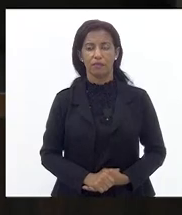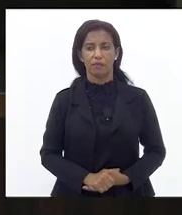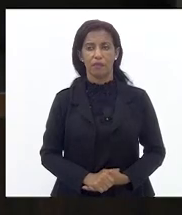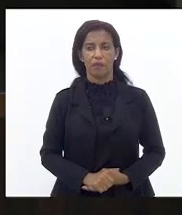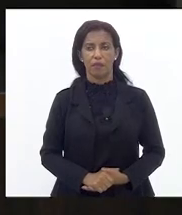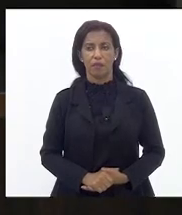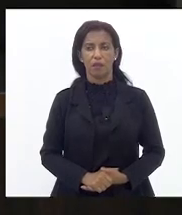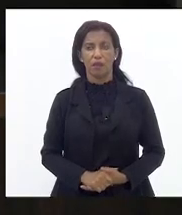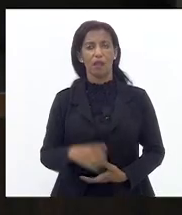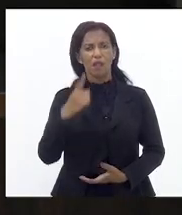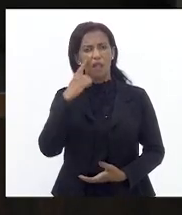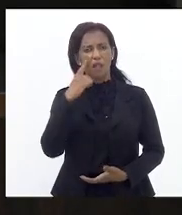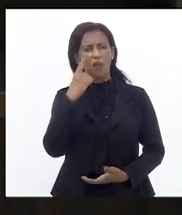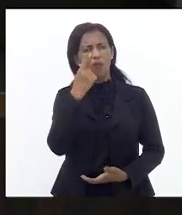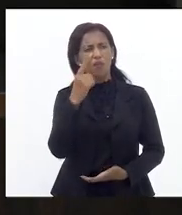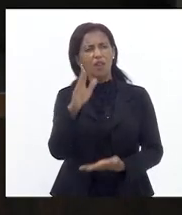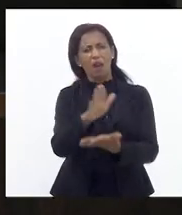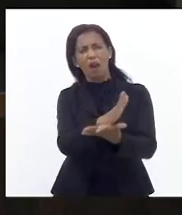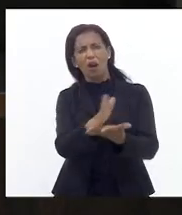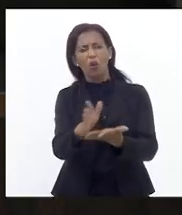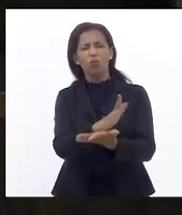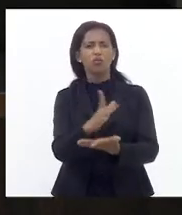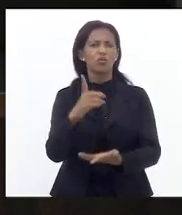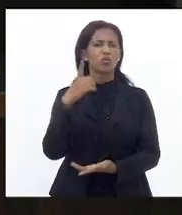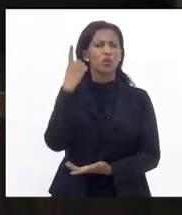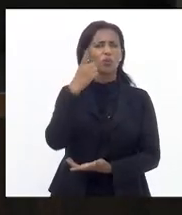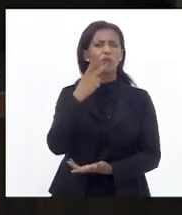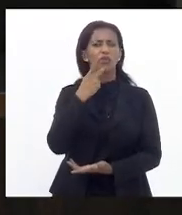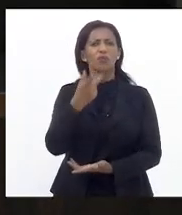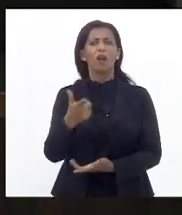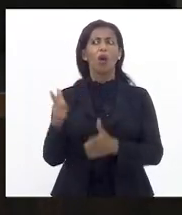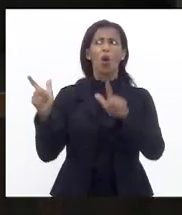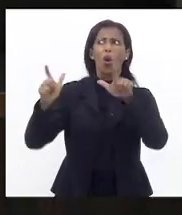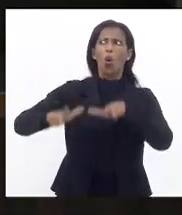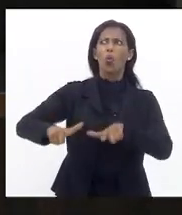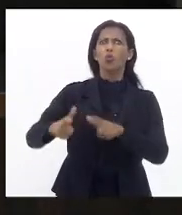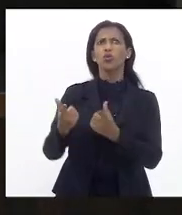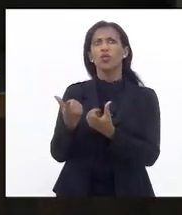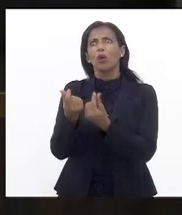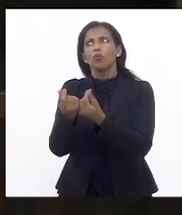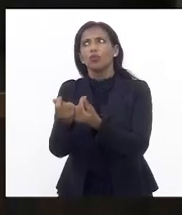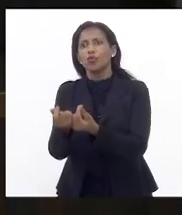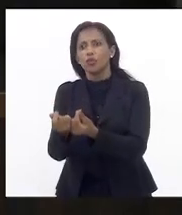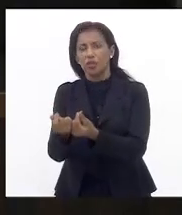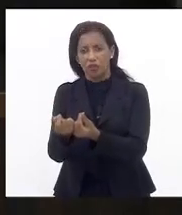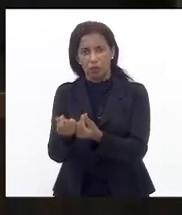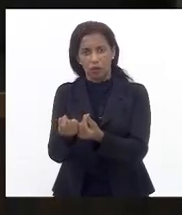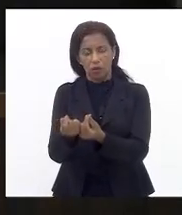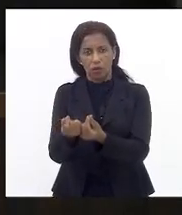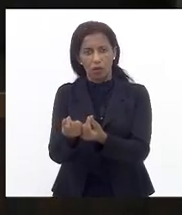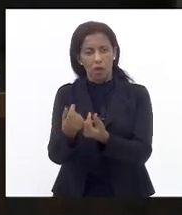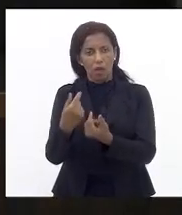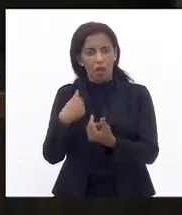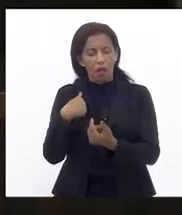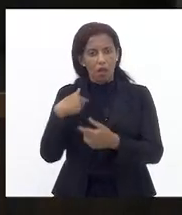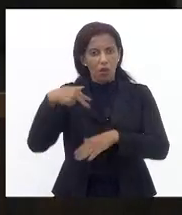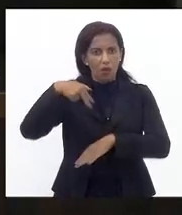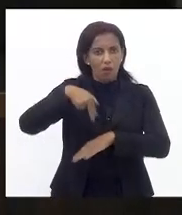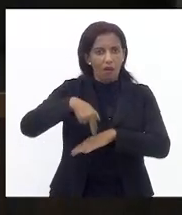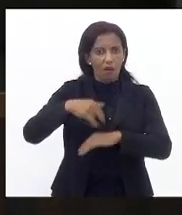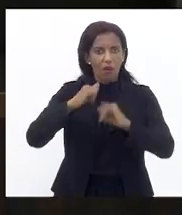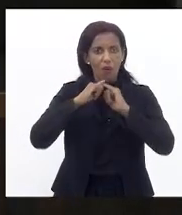Esse é um vídeo algumas alguns deputados e deputadas dizem Onde está esse dinheiro vejam eu anunciei o pacto